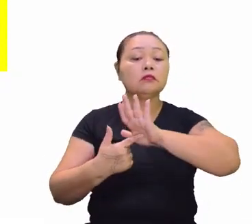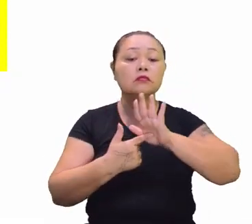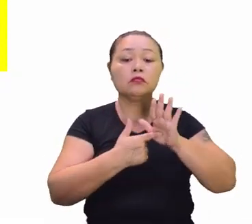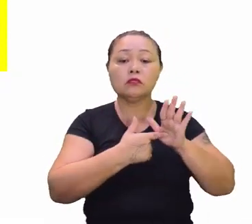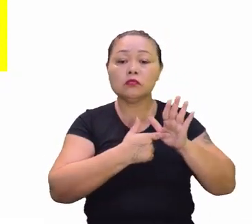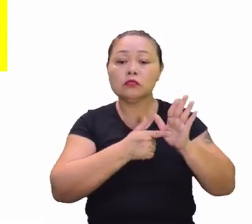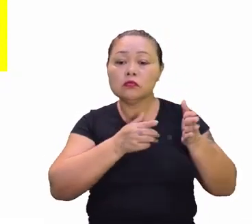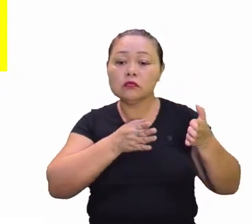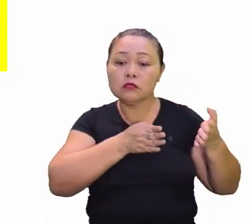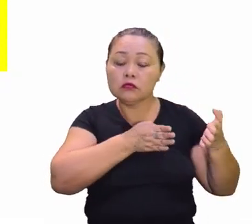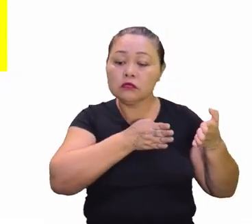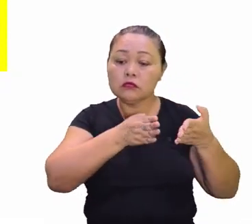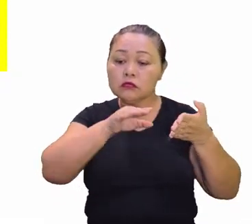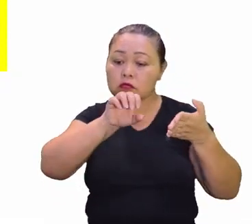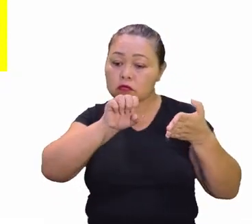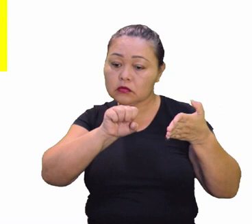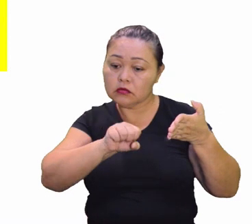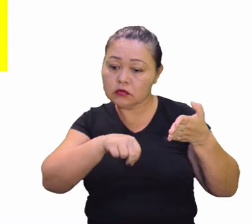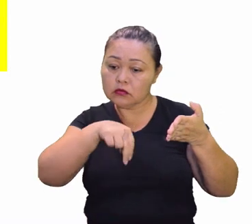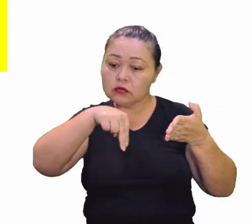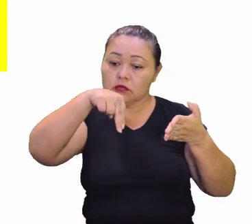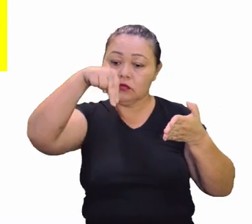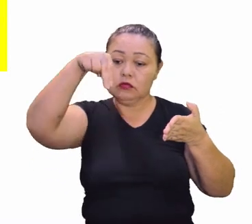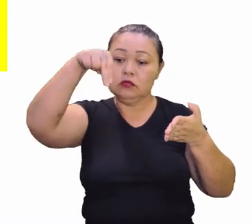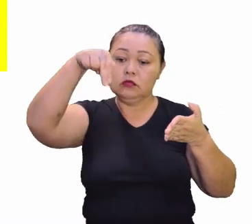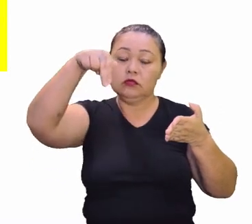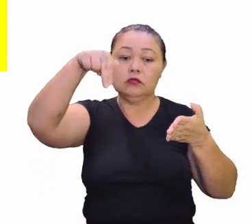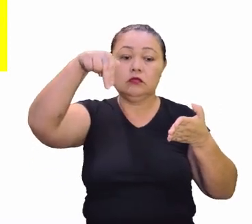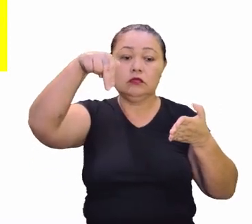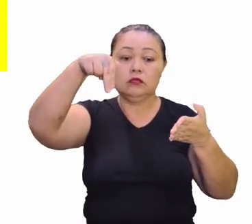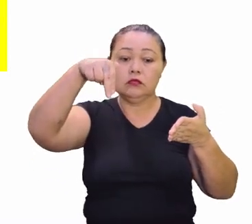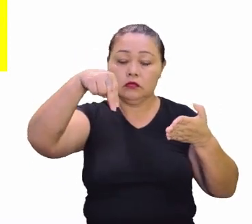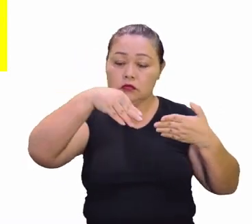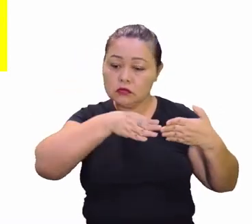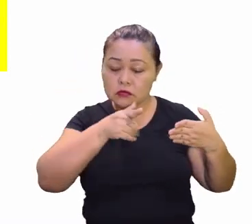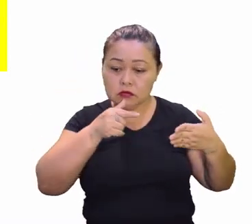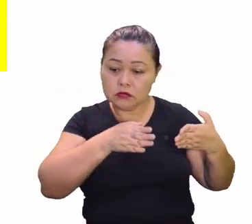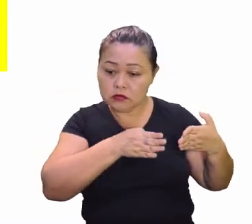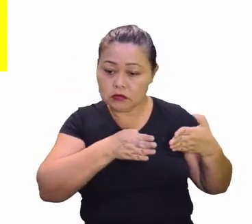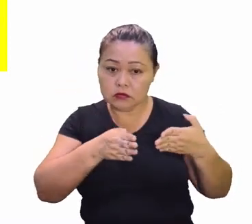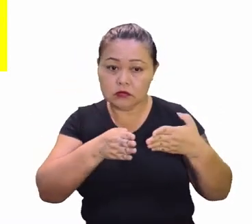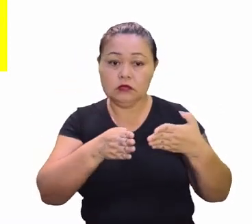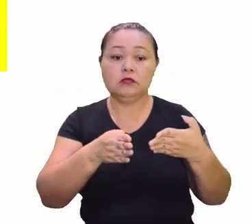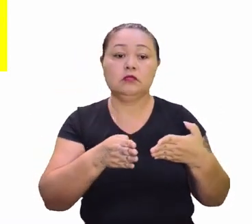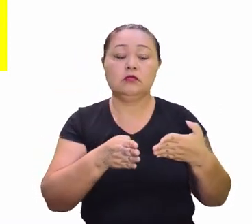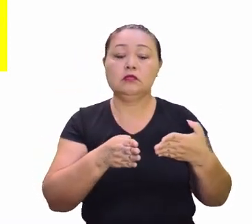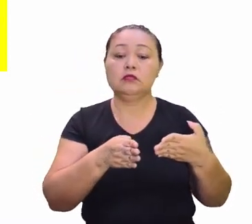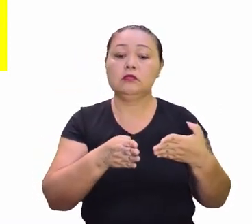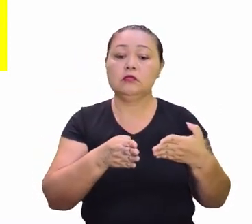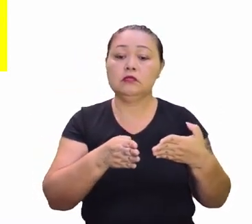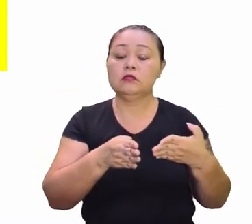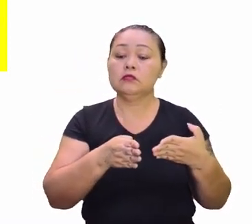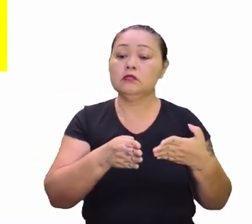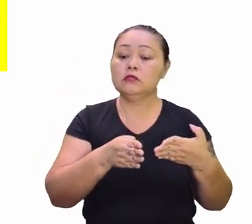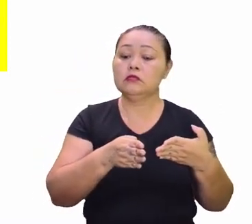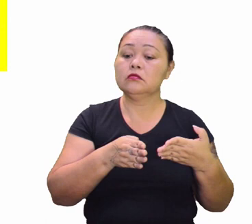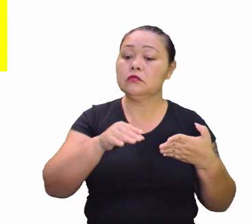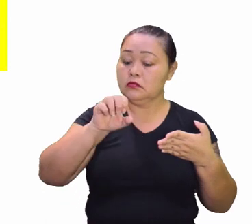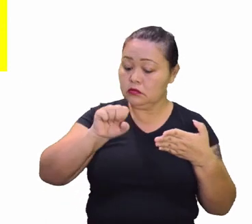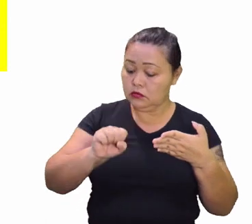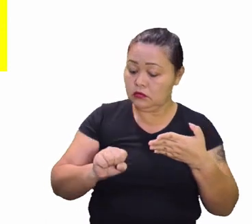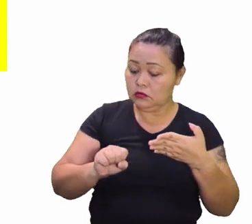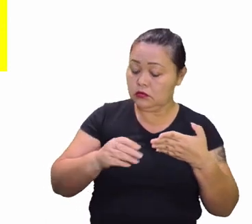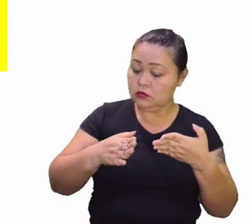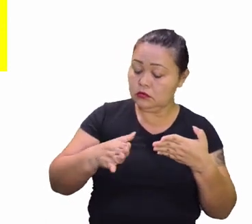Apresenta um curso geral orientado sul-norte, ou seja, sai daqui da